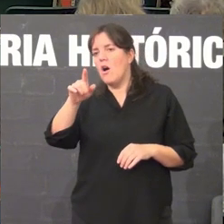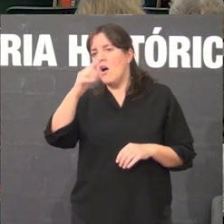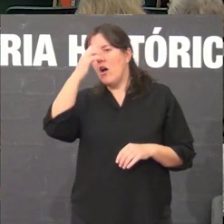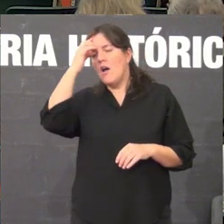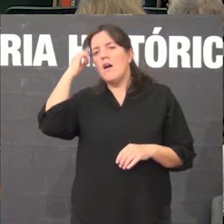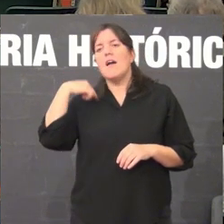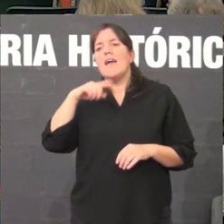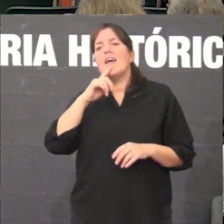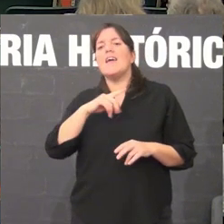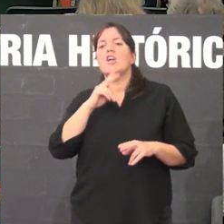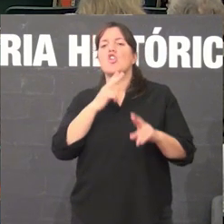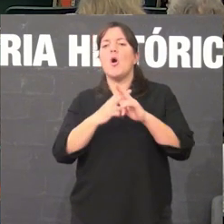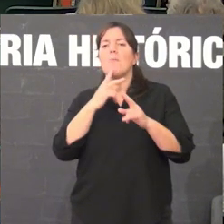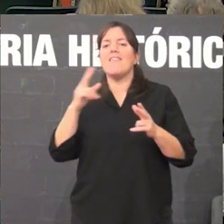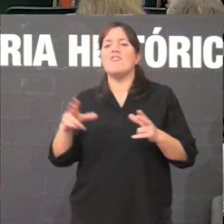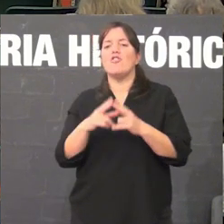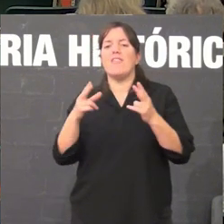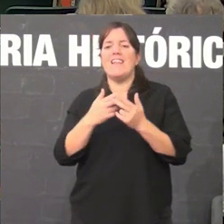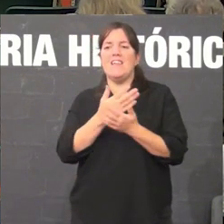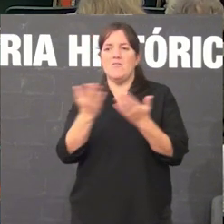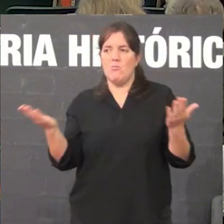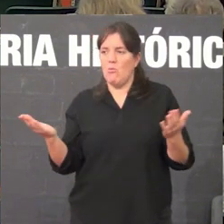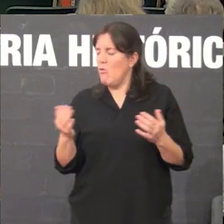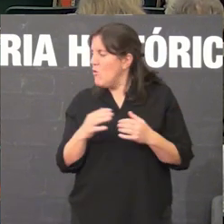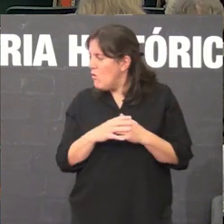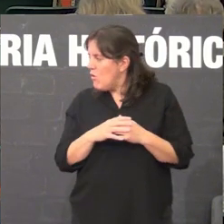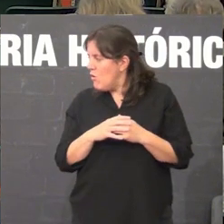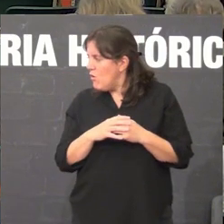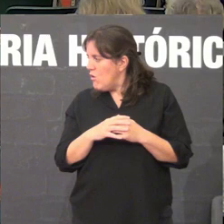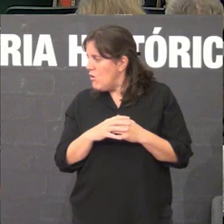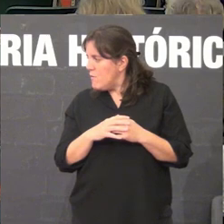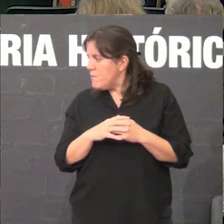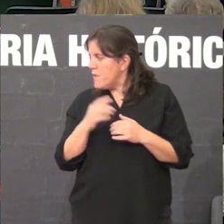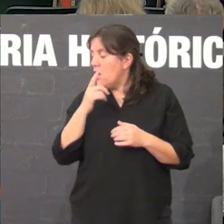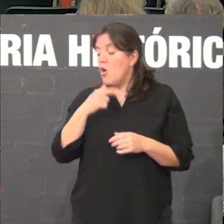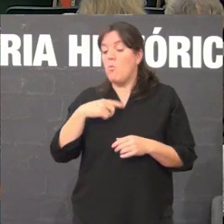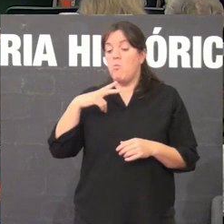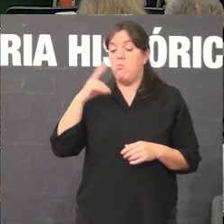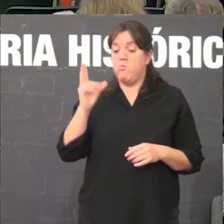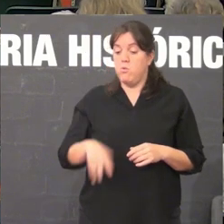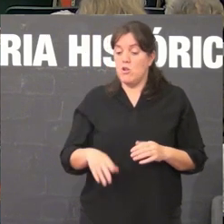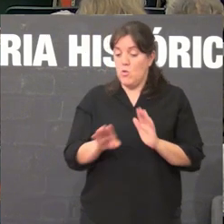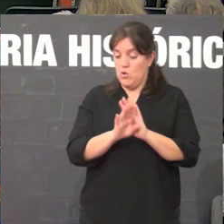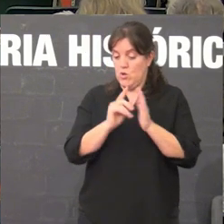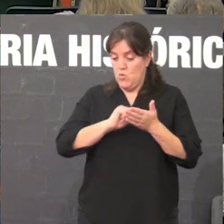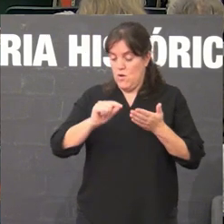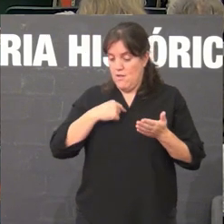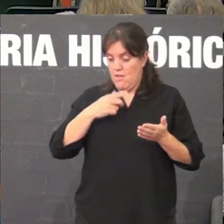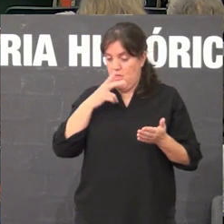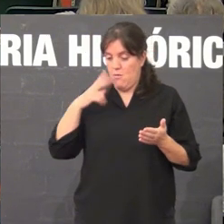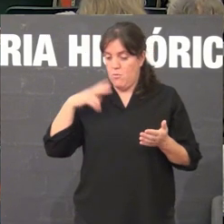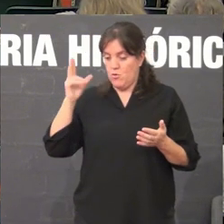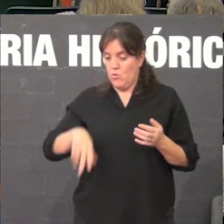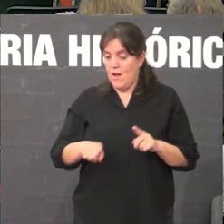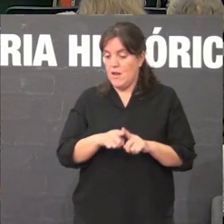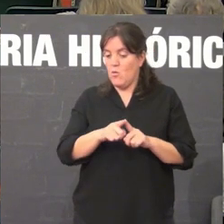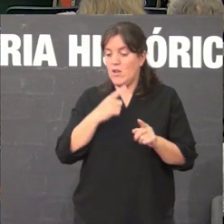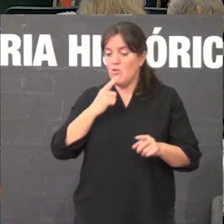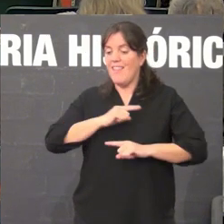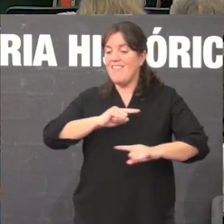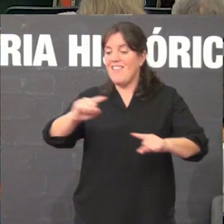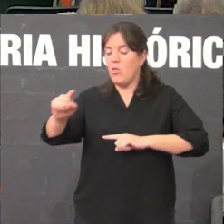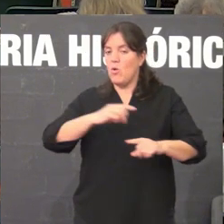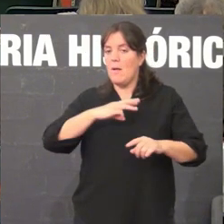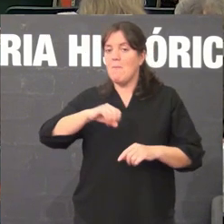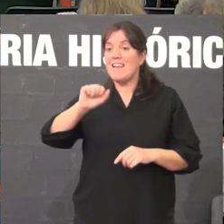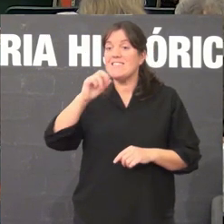socialismo real. Continua a citar. Portugal esteve à beira de uma ditadura marxista e coletivista em